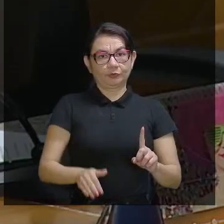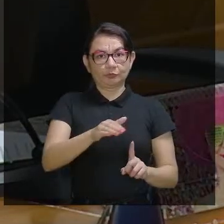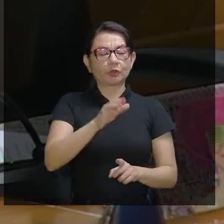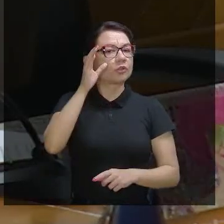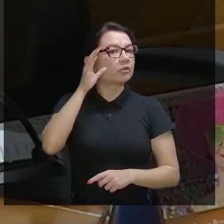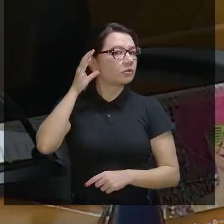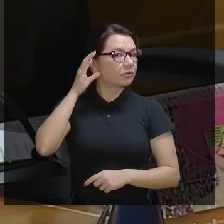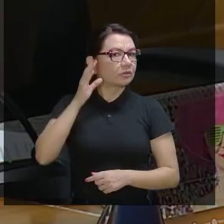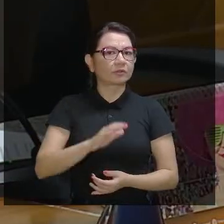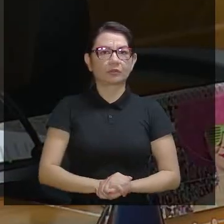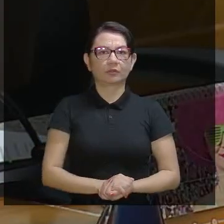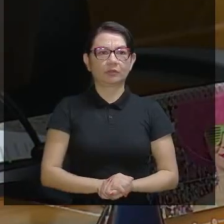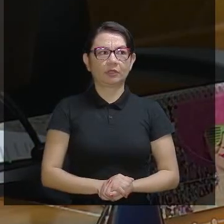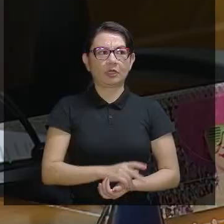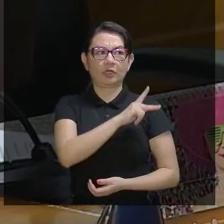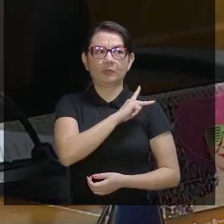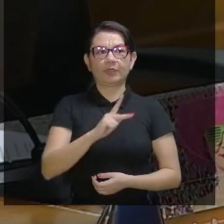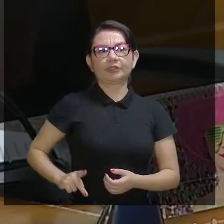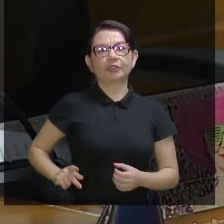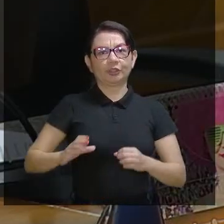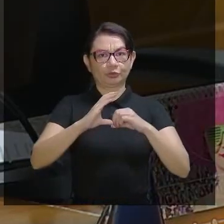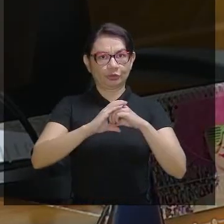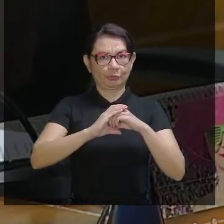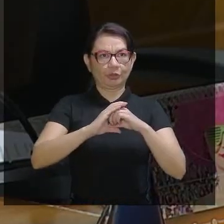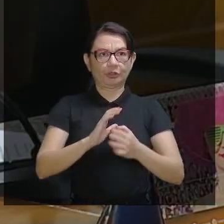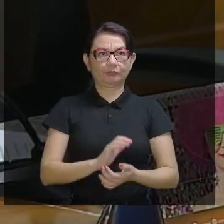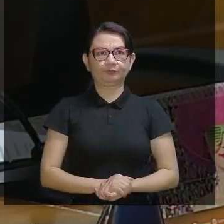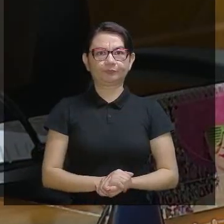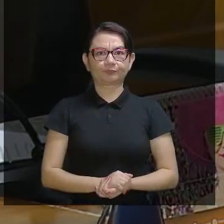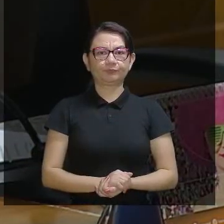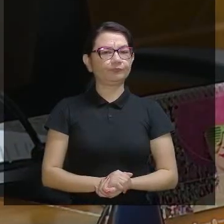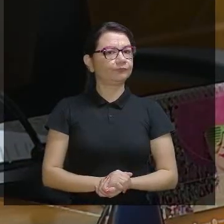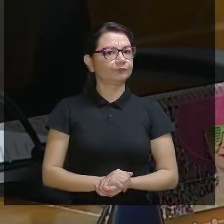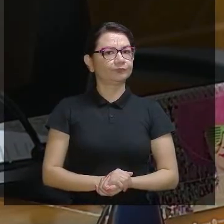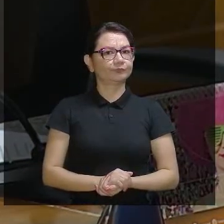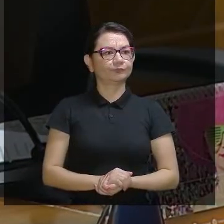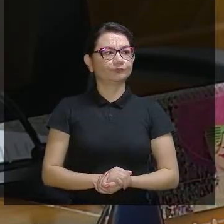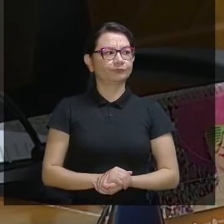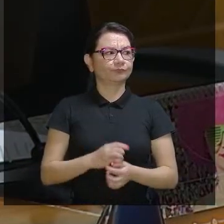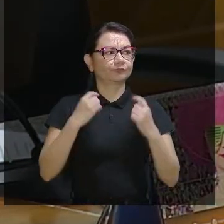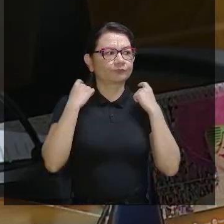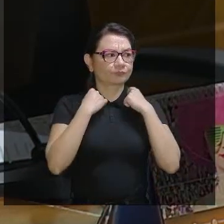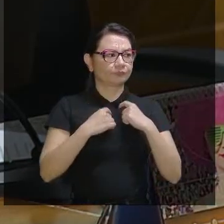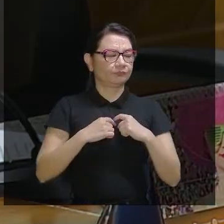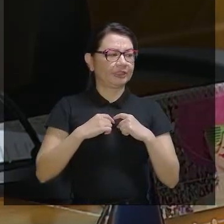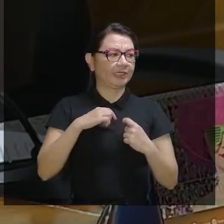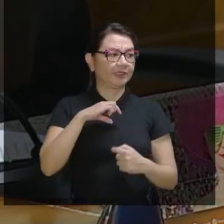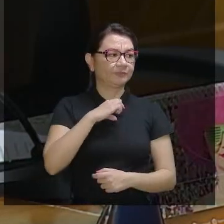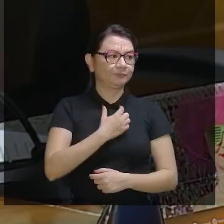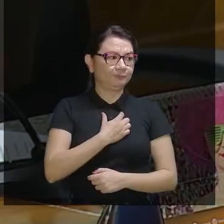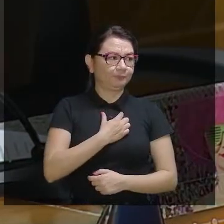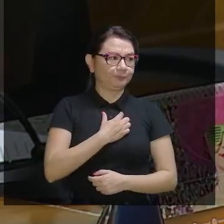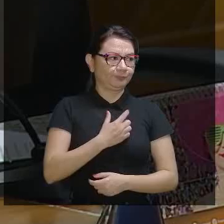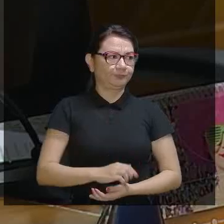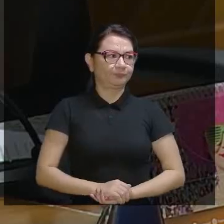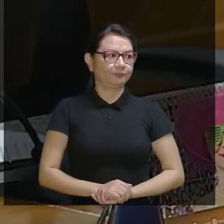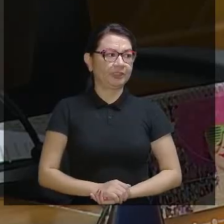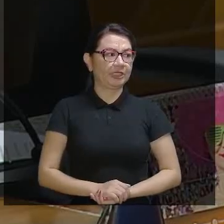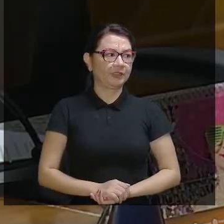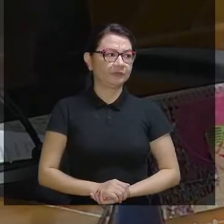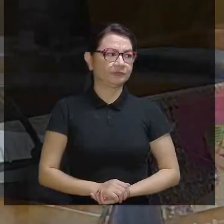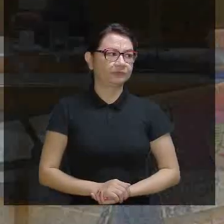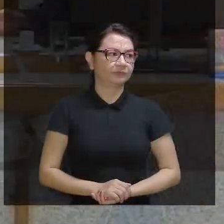Carmo Antônio de Souza, presidente deste egrégio tribunal, a medalha de mérito eleitoral.